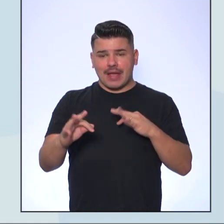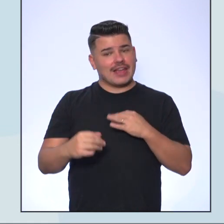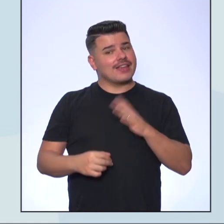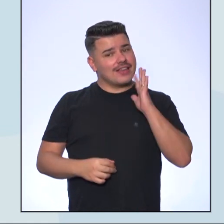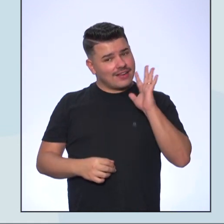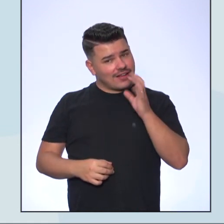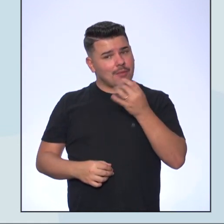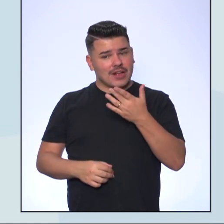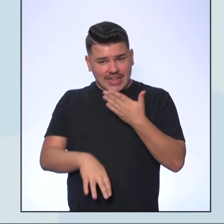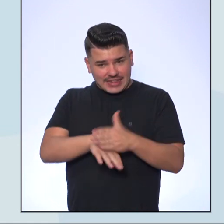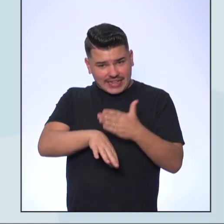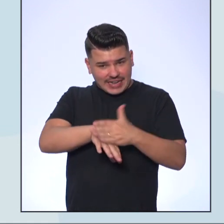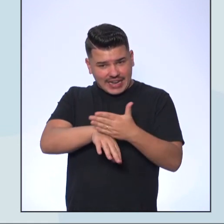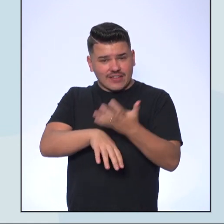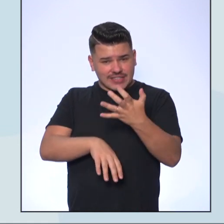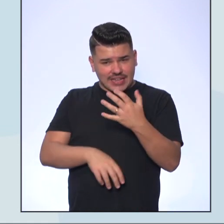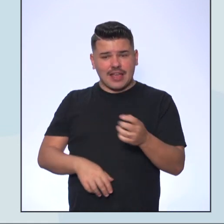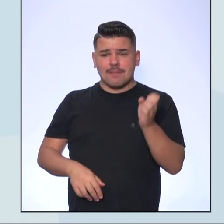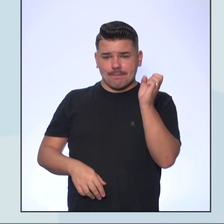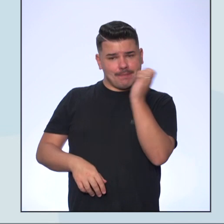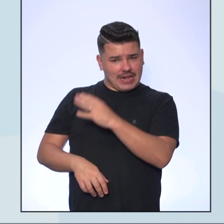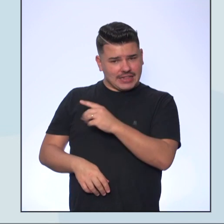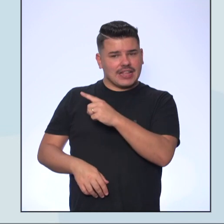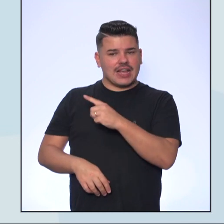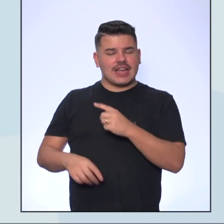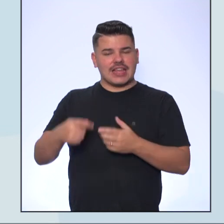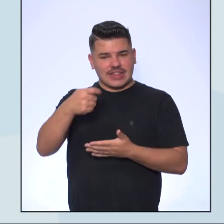quer treinar, você pode mandar na Letros, né?